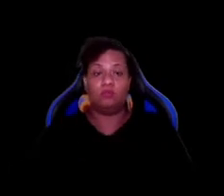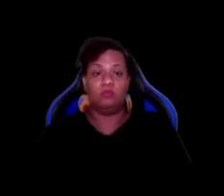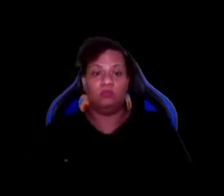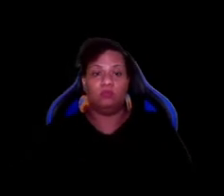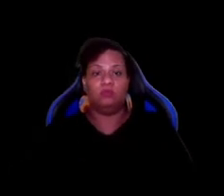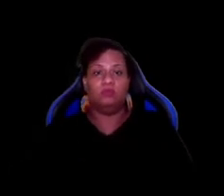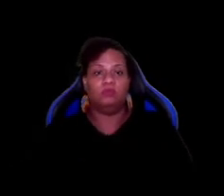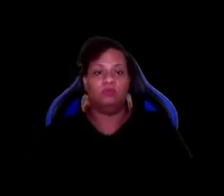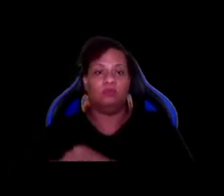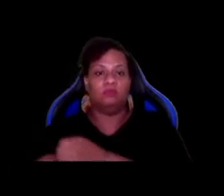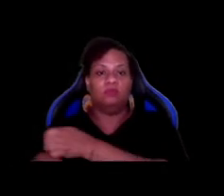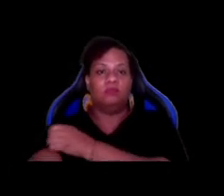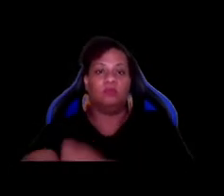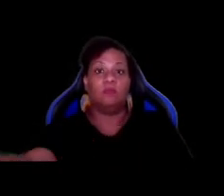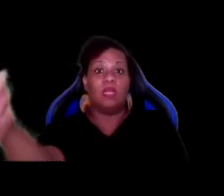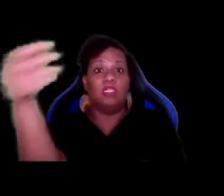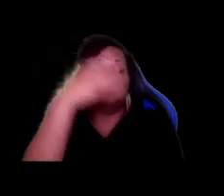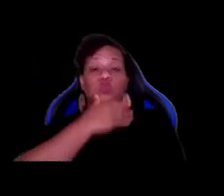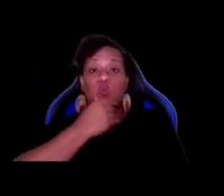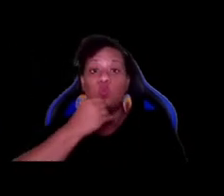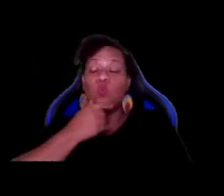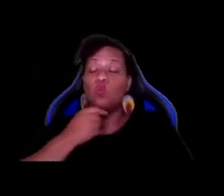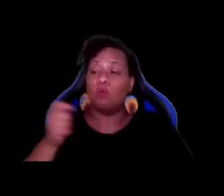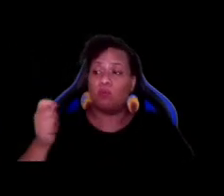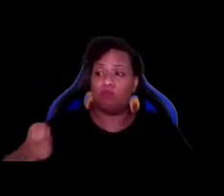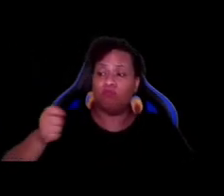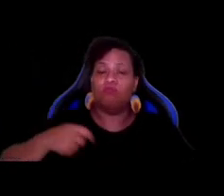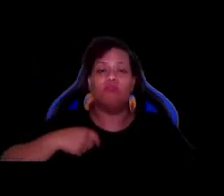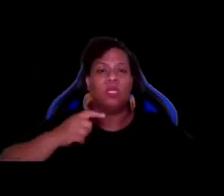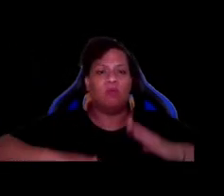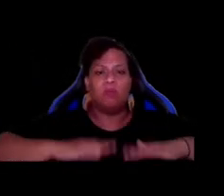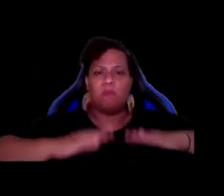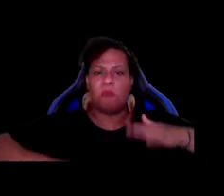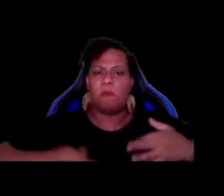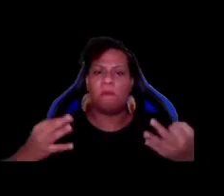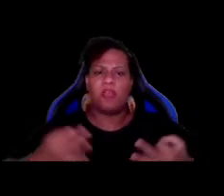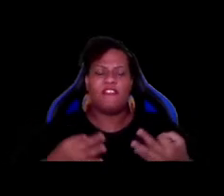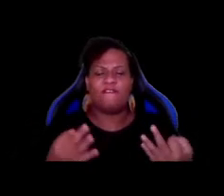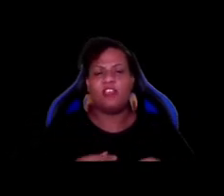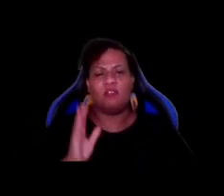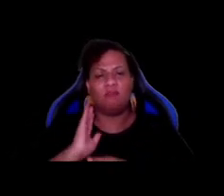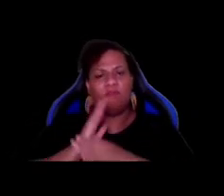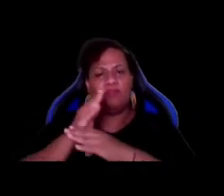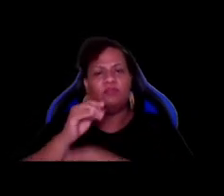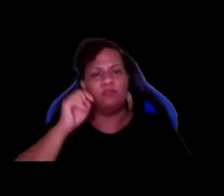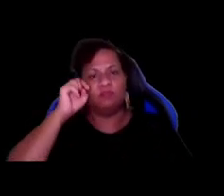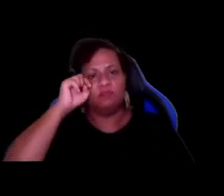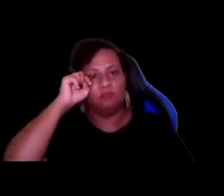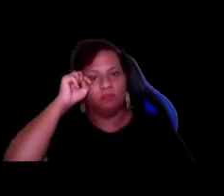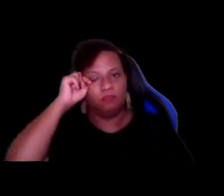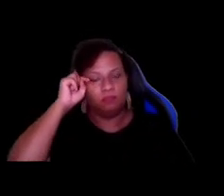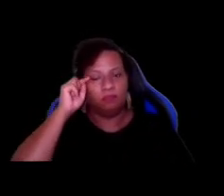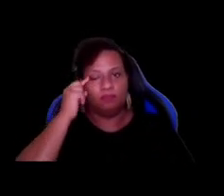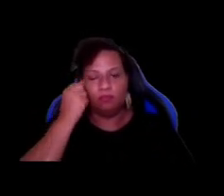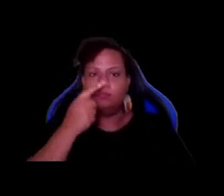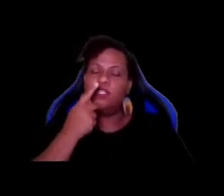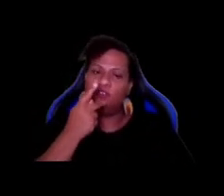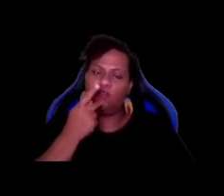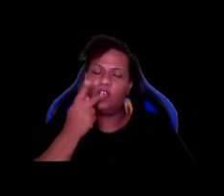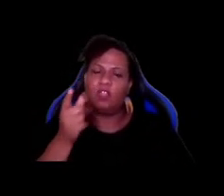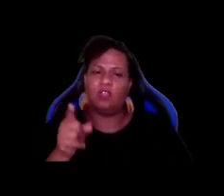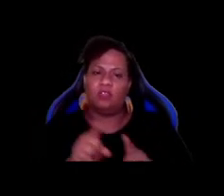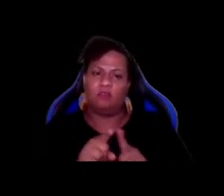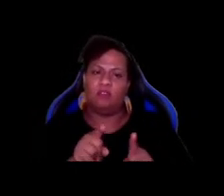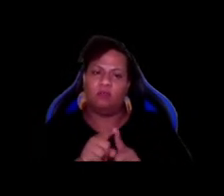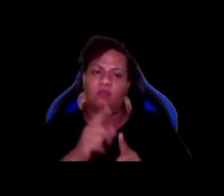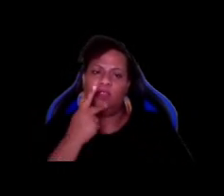no, na corda curta. No eixo. Era assim, eu falava mesmo, né? Assim,